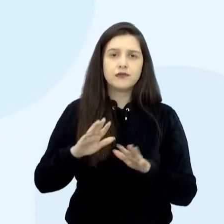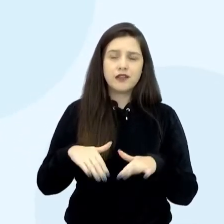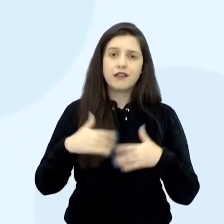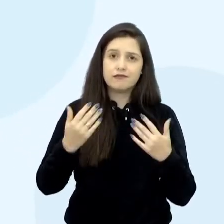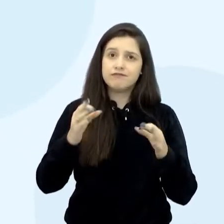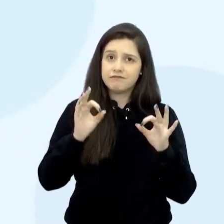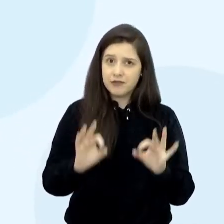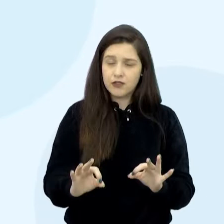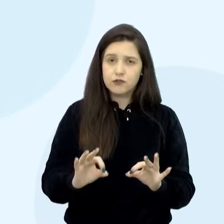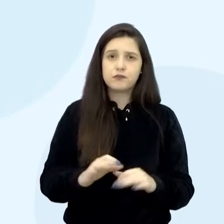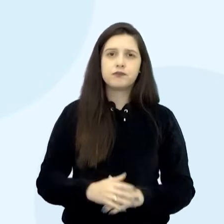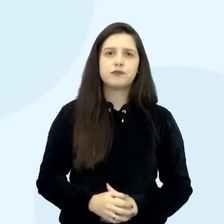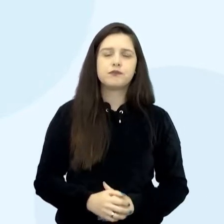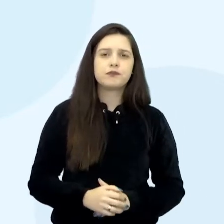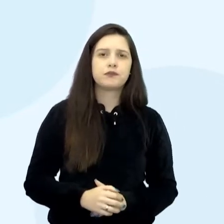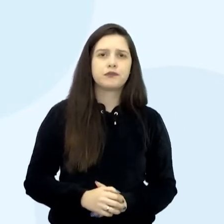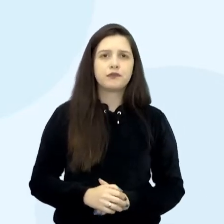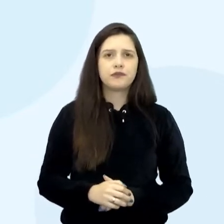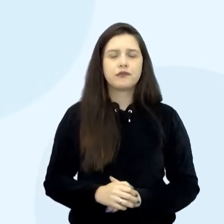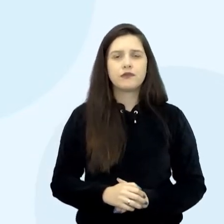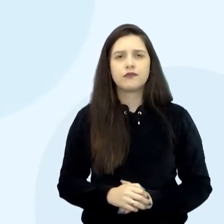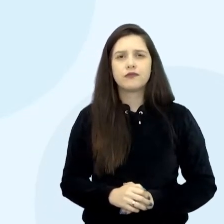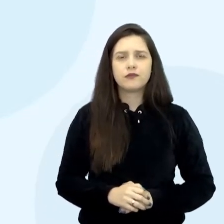perfeito, certo? Então, muito bom.